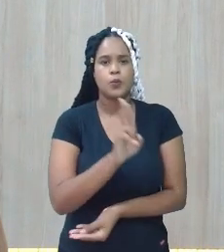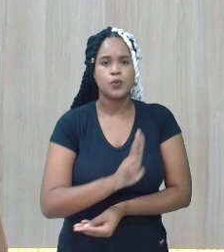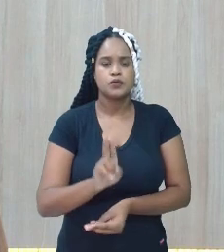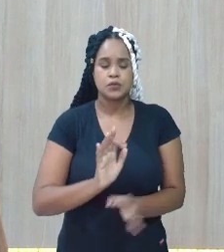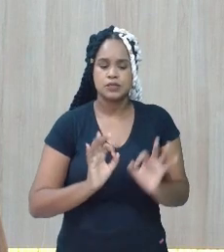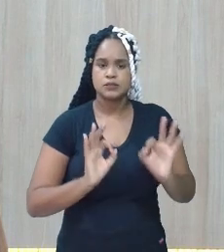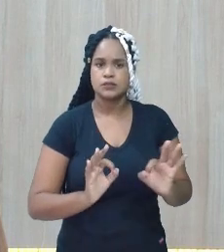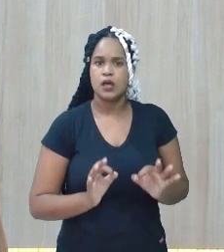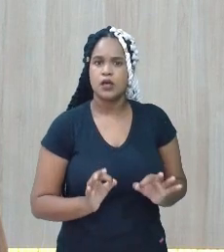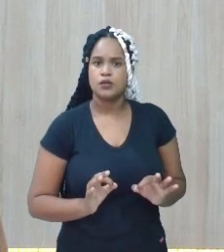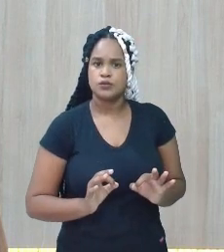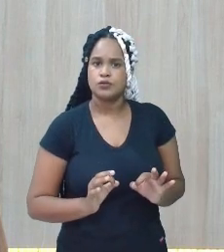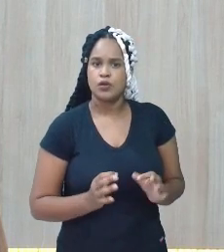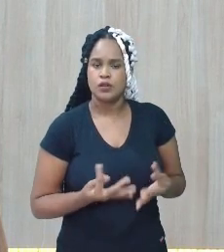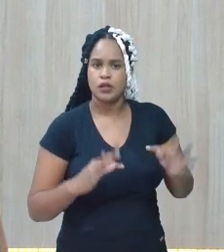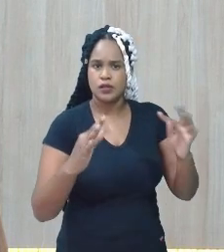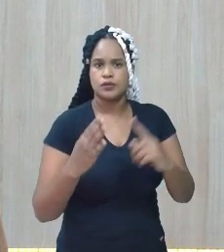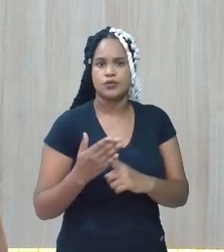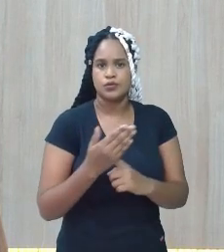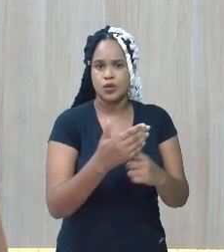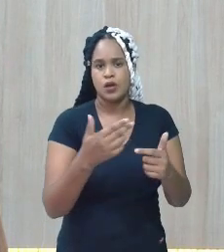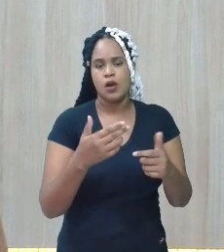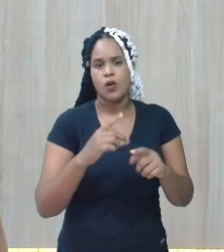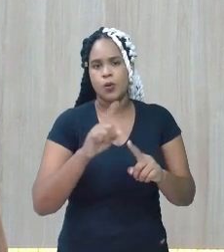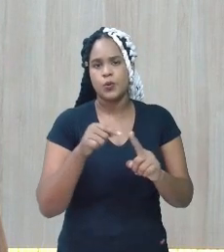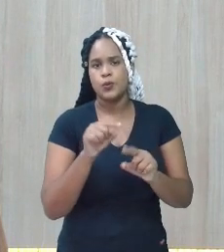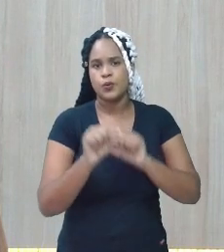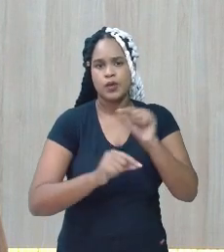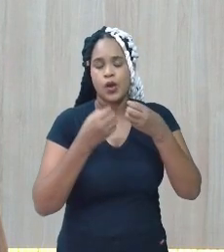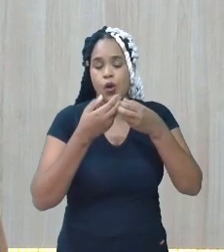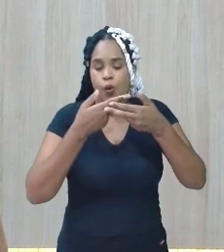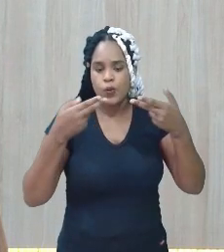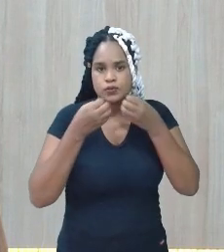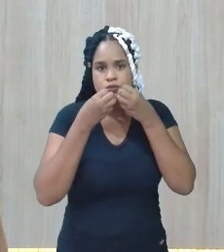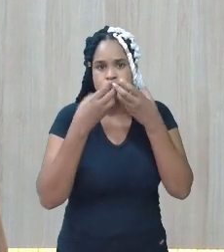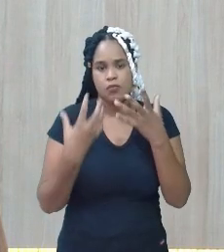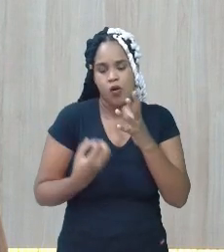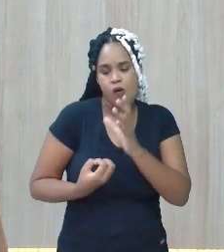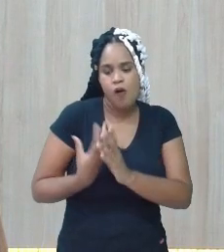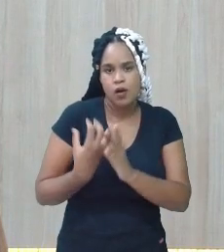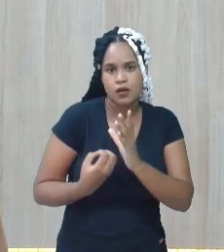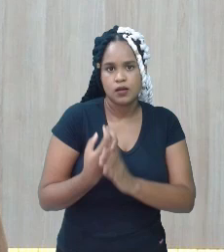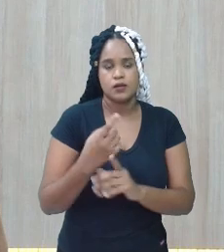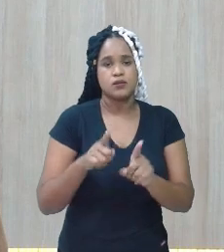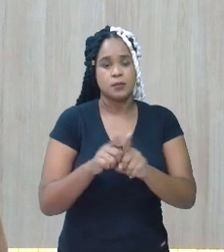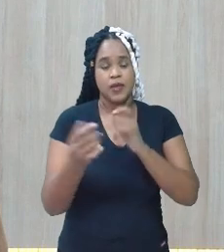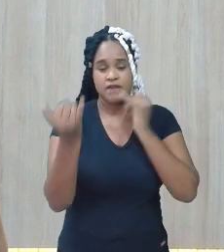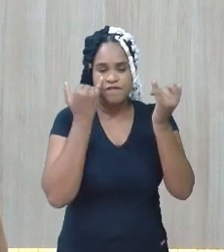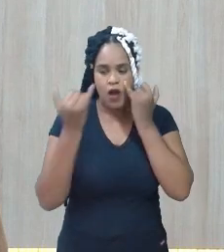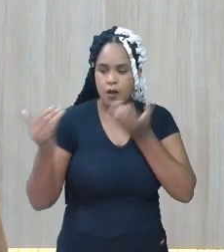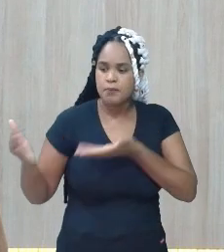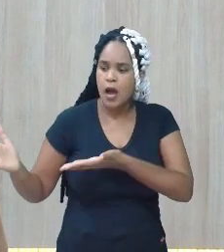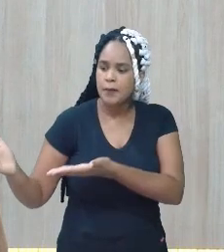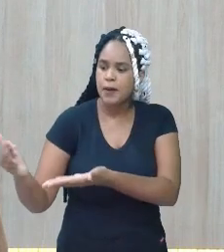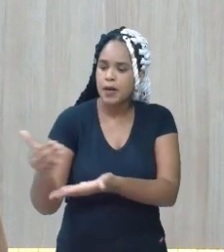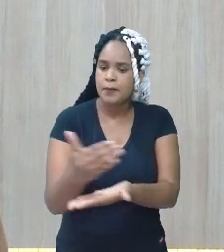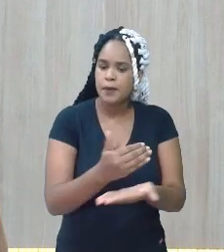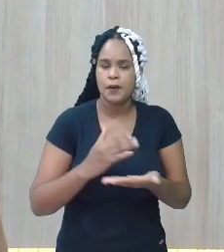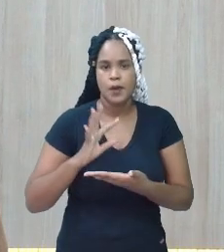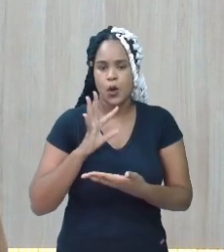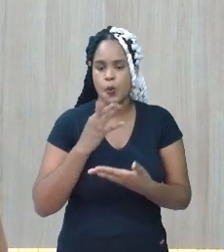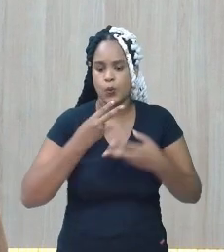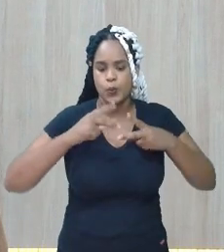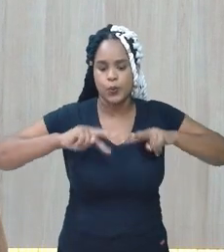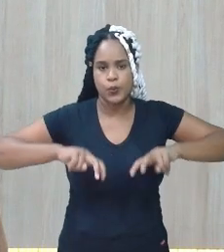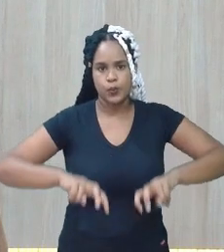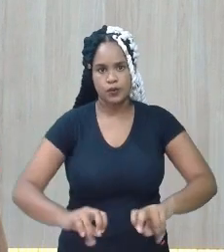esses instrumentos para o bem, para que eles se informem, para que eles produzam melhor.